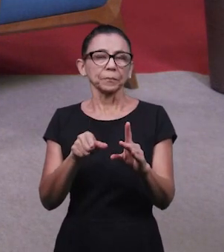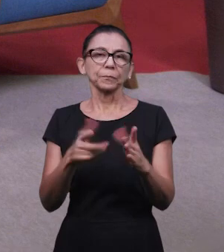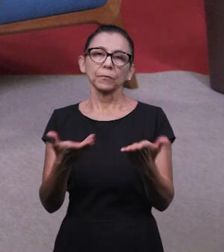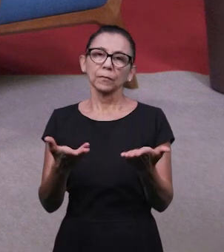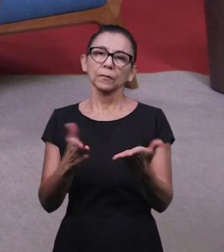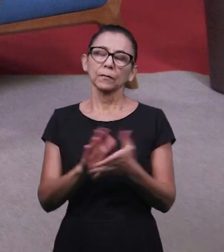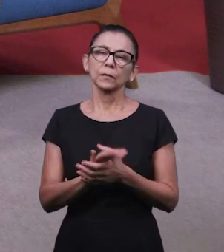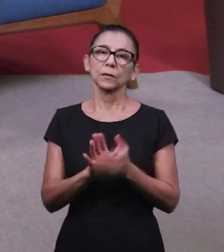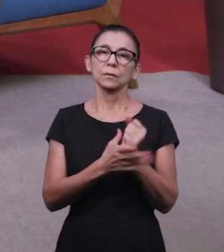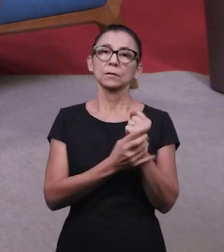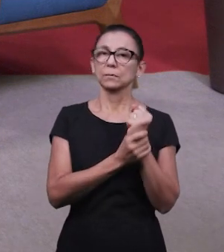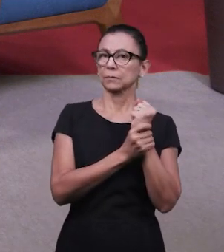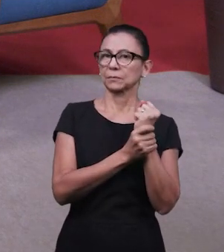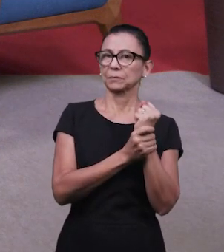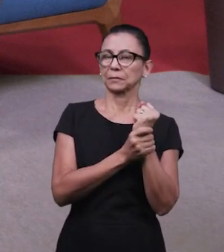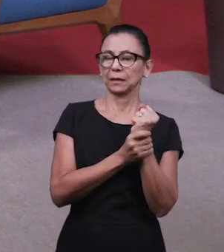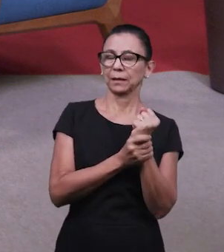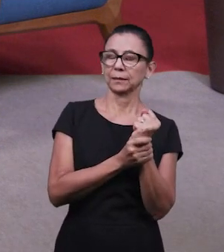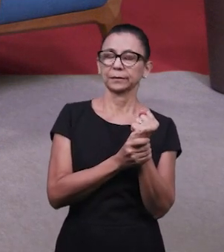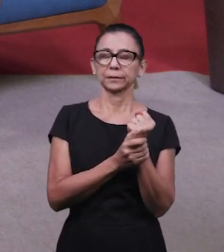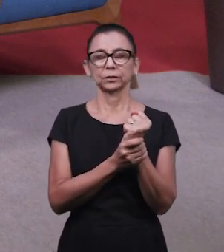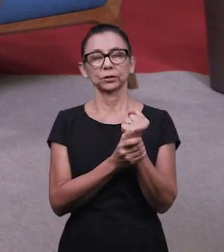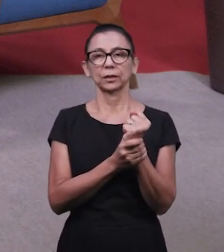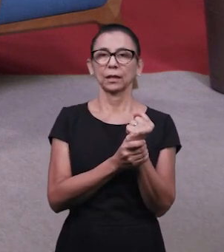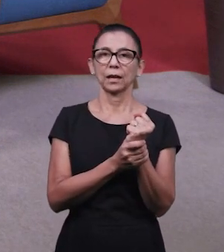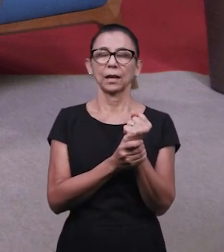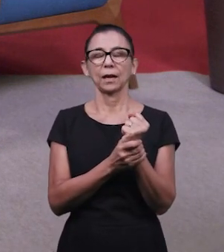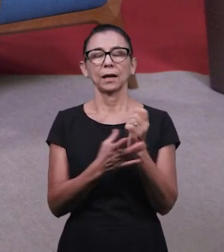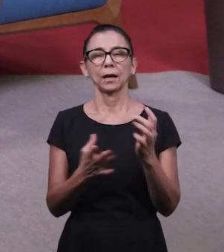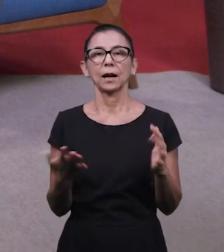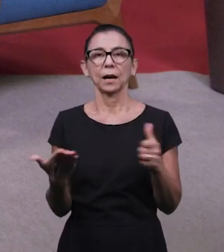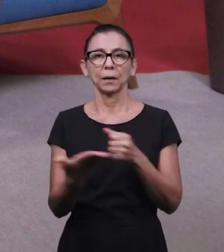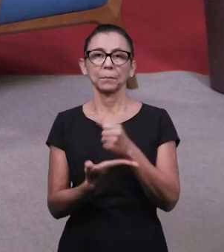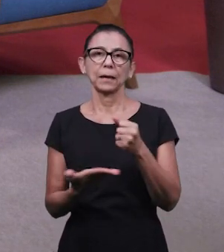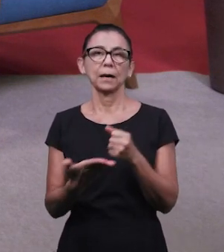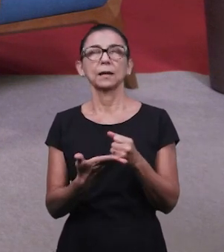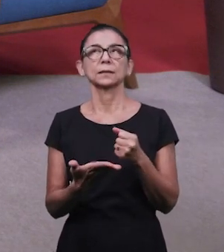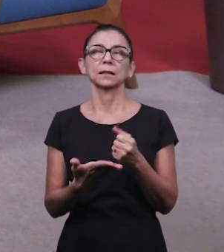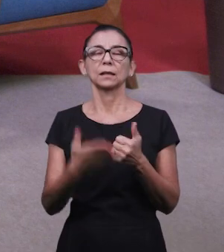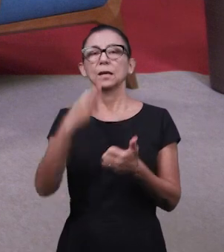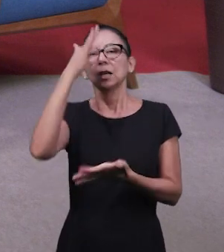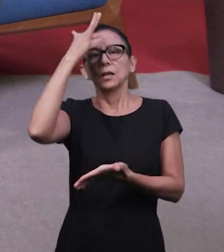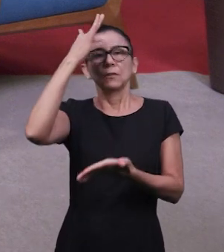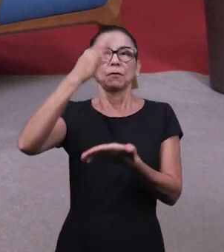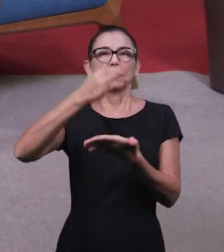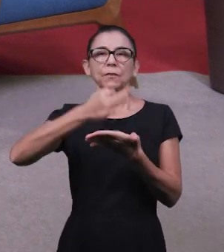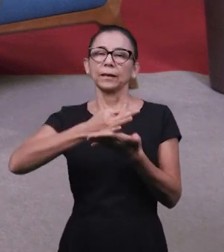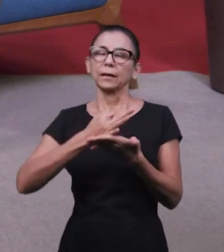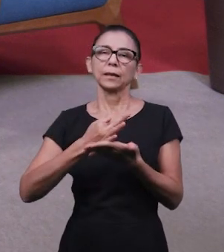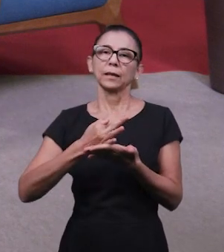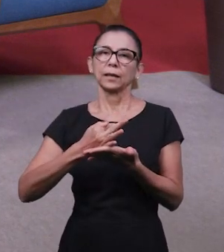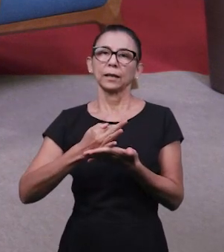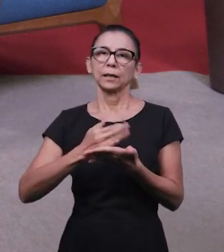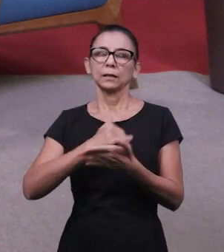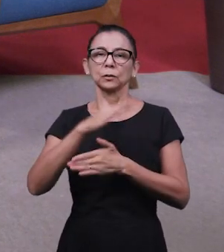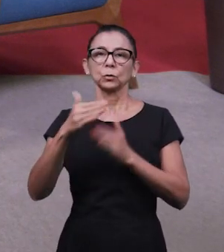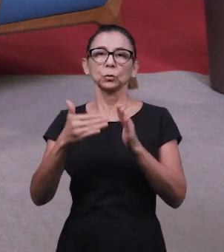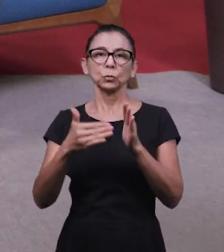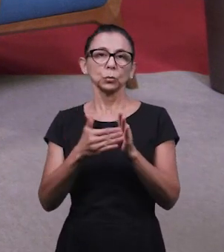a revelação, é um conjunto, né, de revelações que emanam da palavra através da